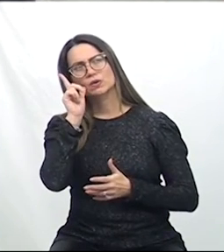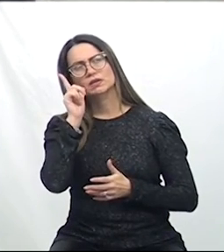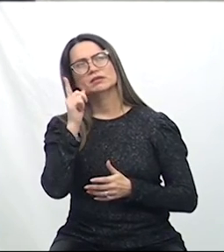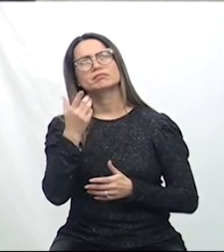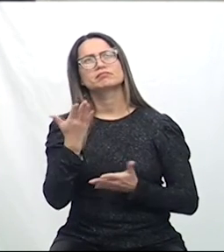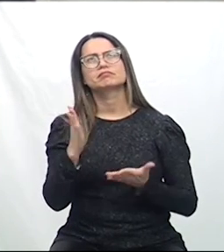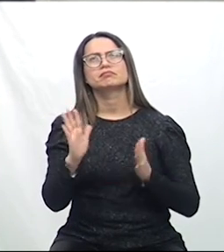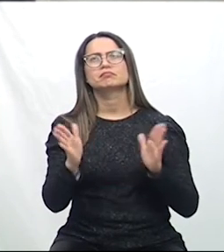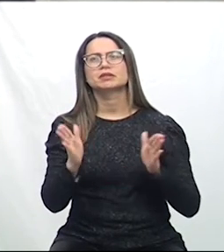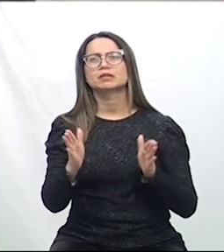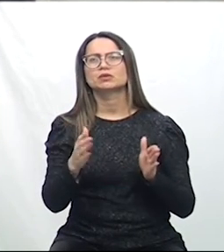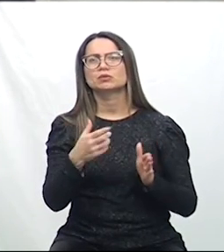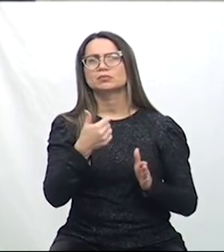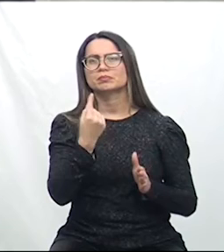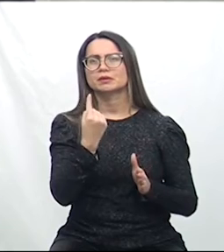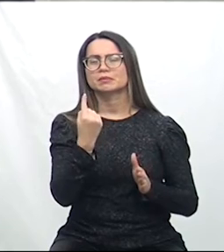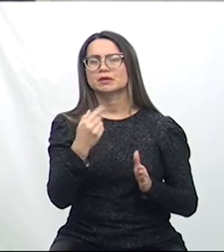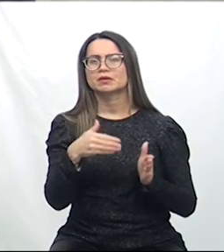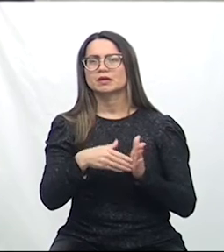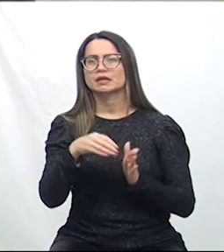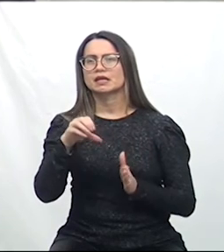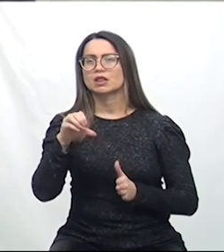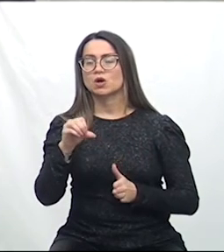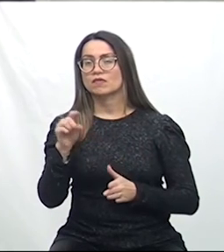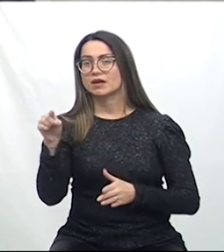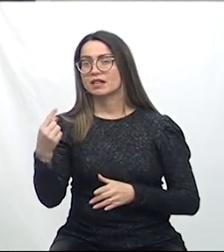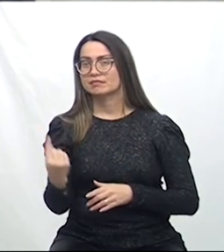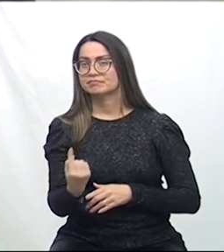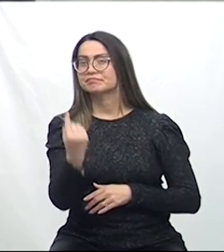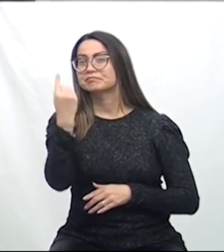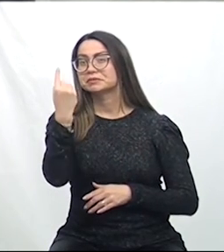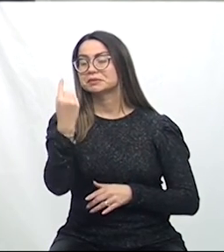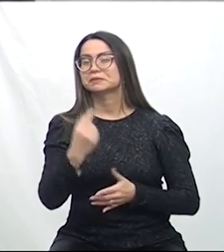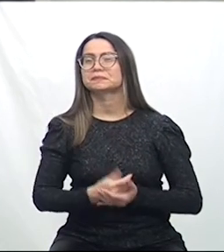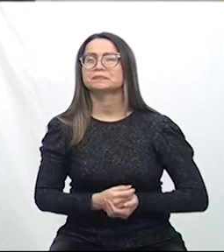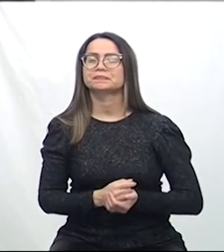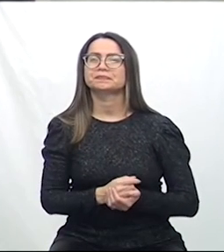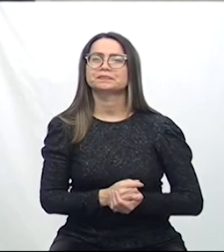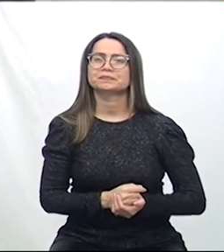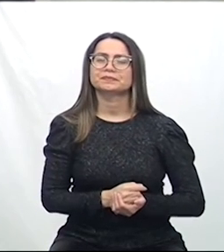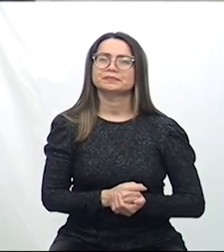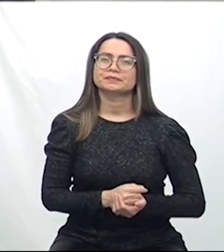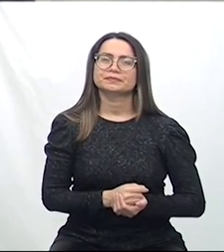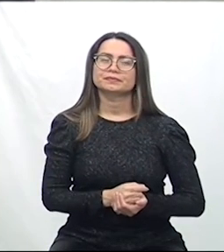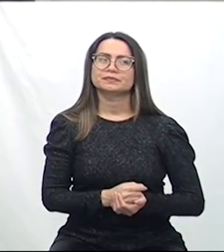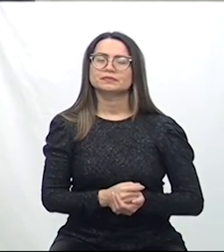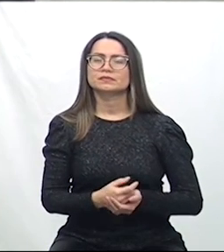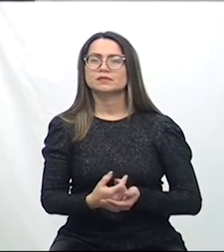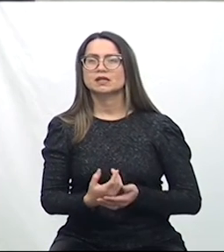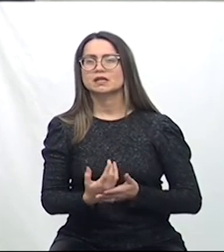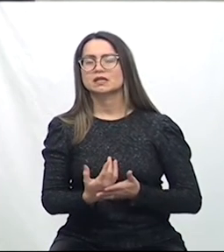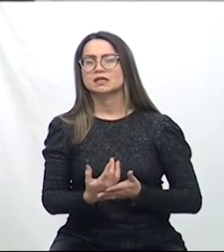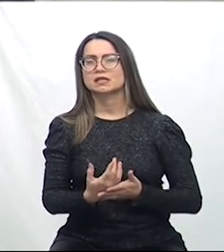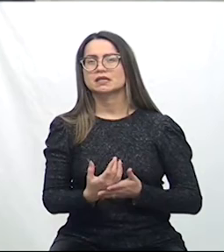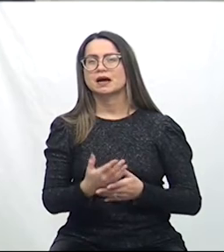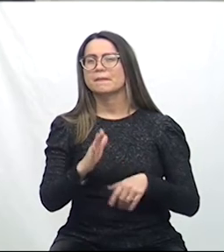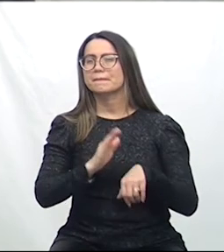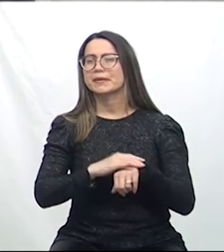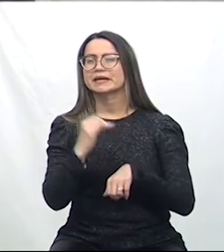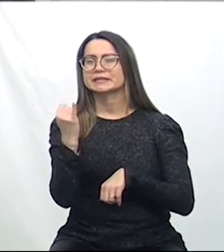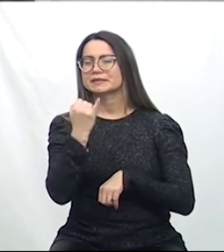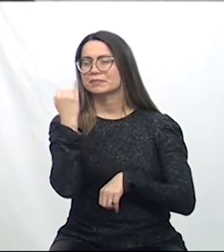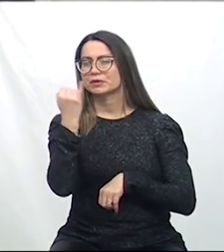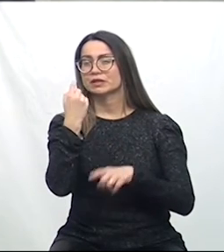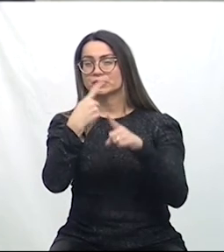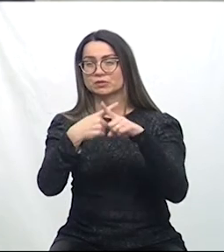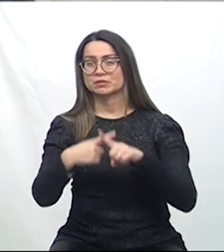e 9 de julho, o primeiro lugar feminino. A quarta e maior competição foi a 44ª edição das Olimpíadas de Xadrez,